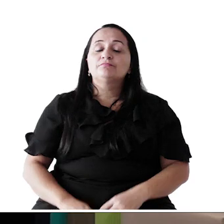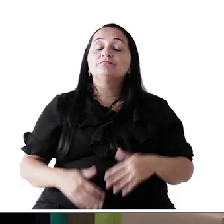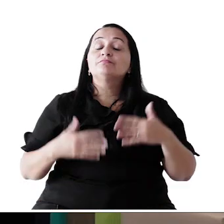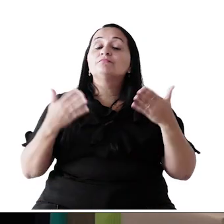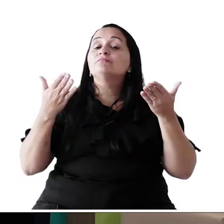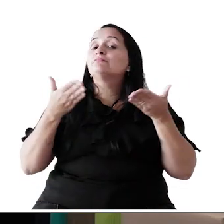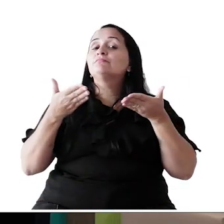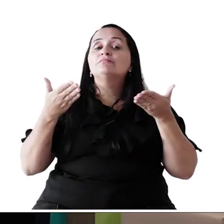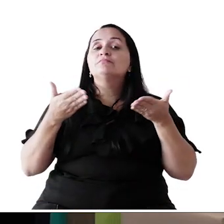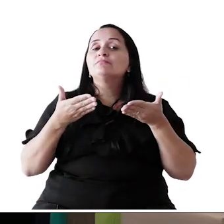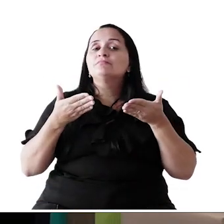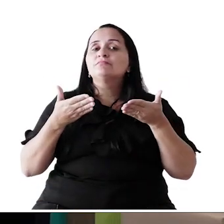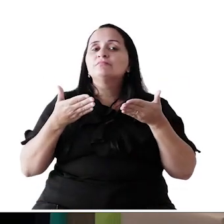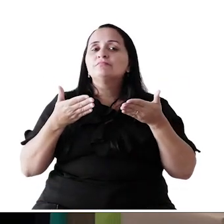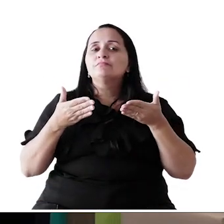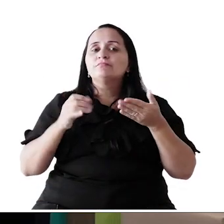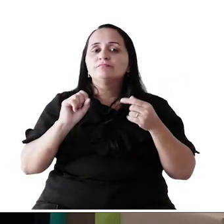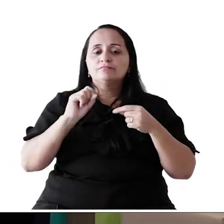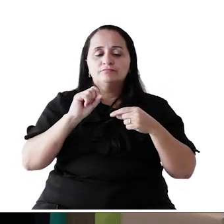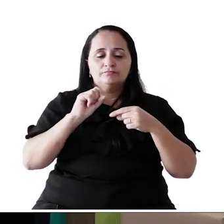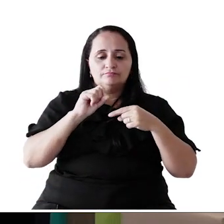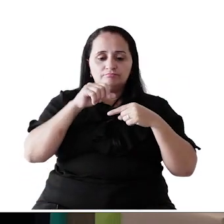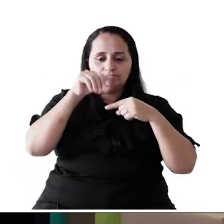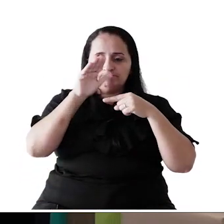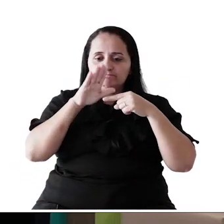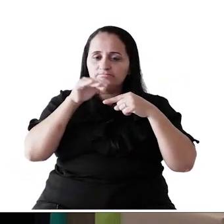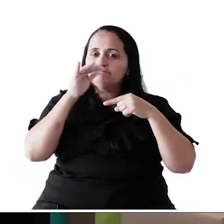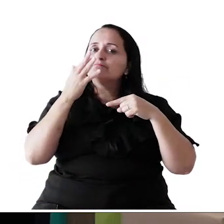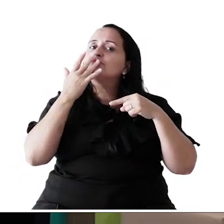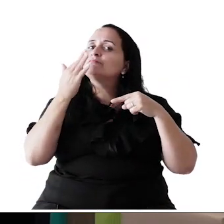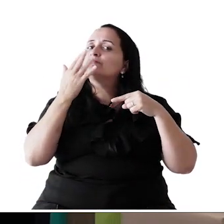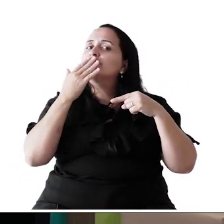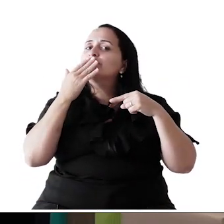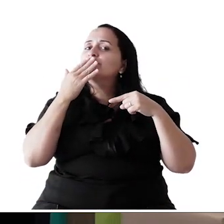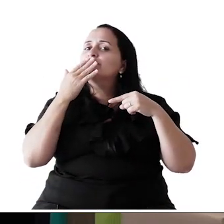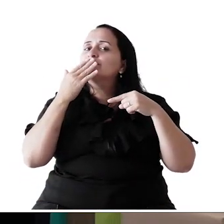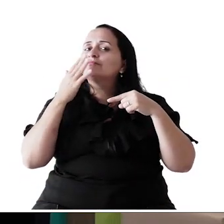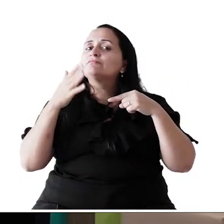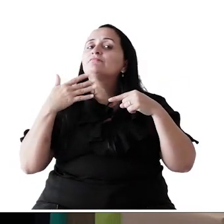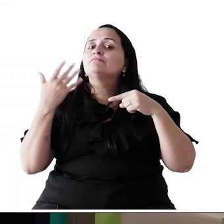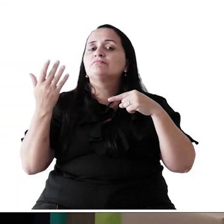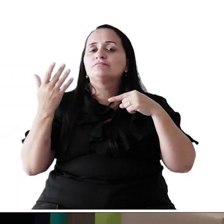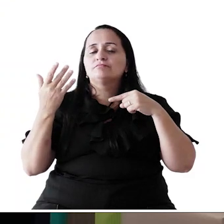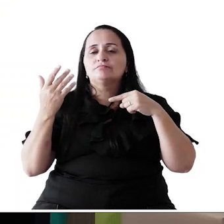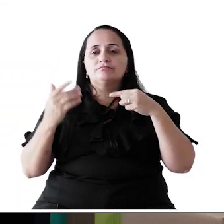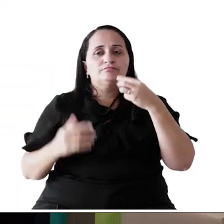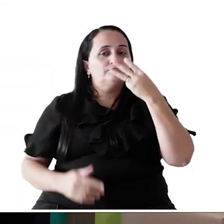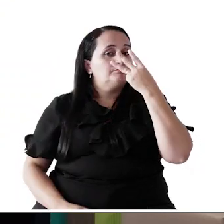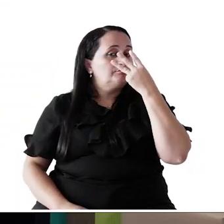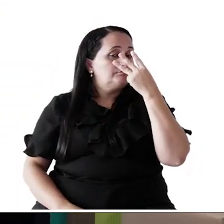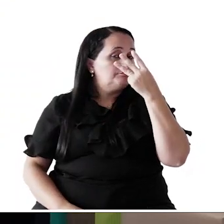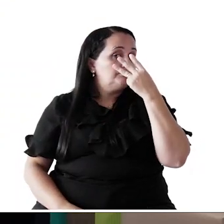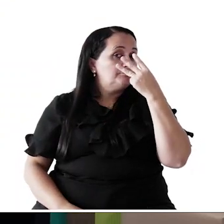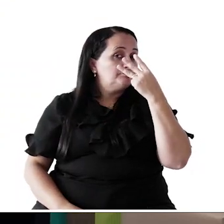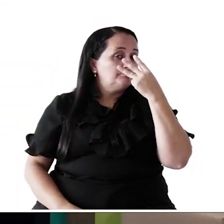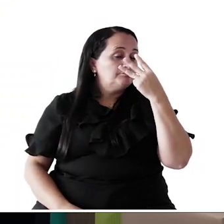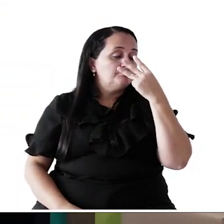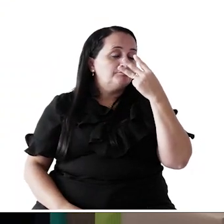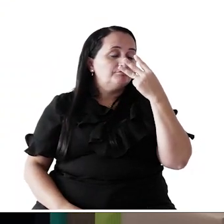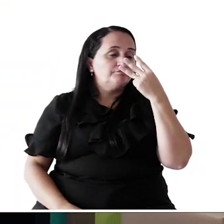E agora, a parte pintada nesse retângulo ocupa 3